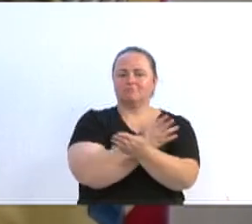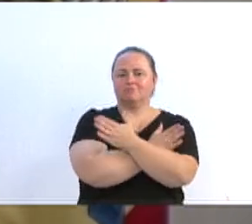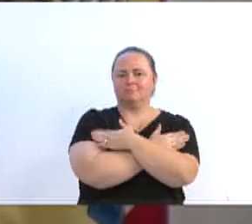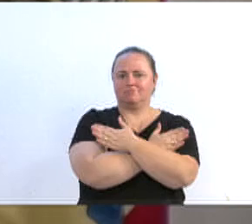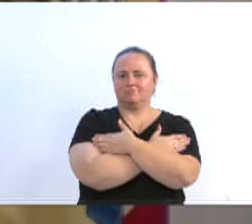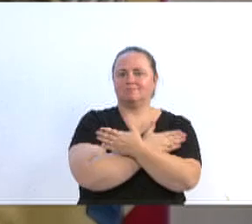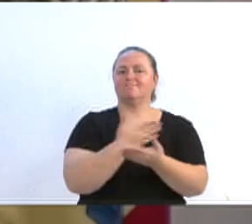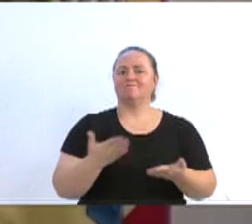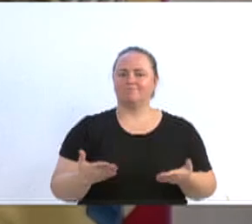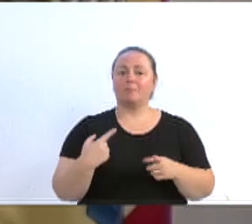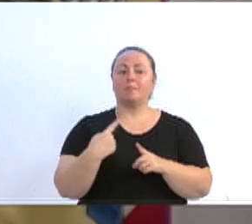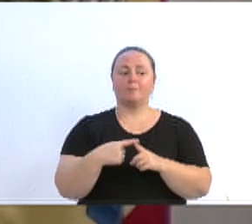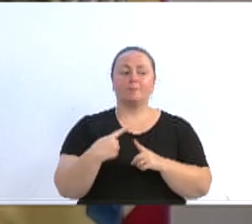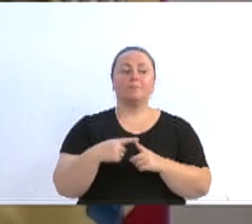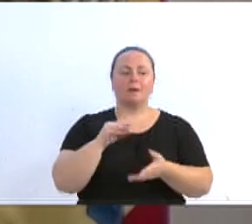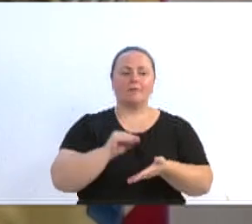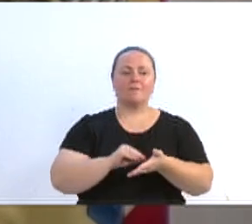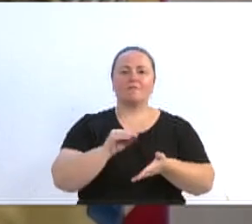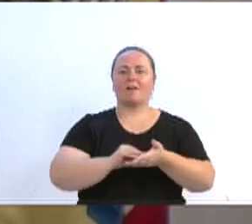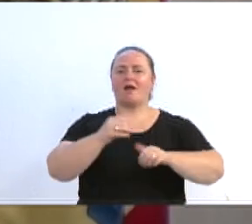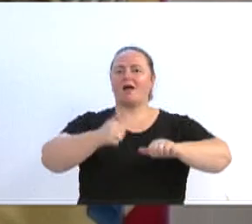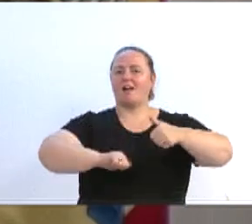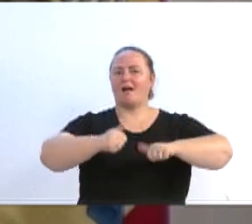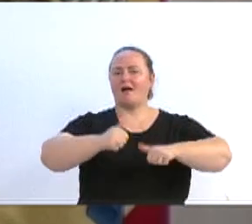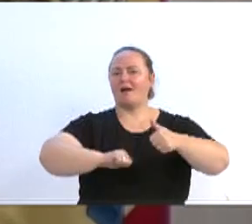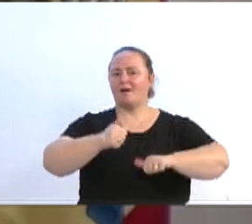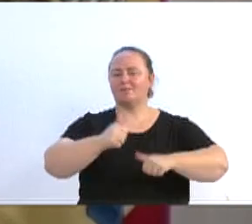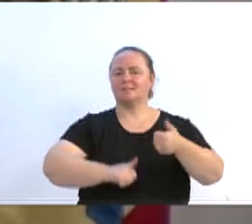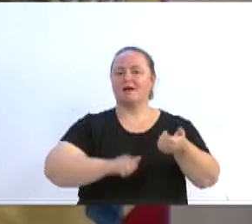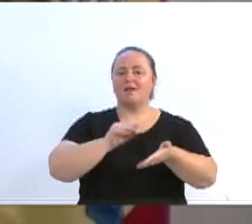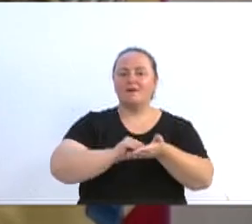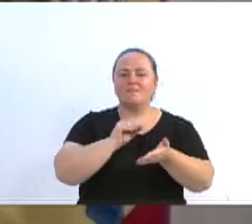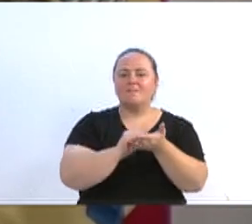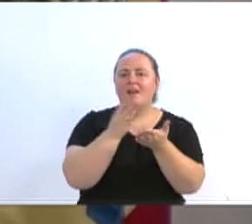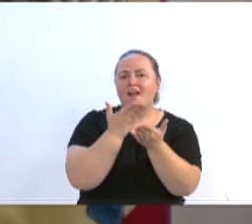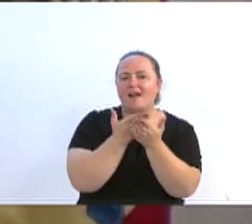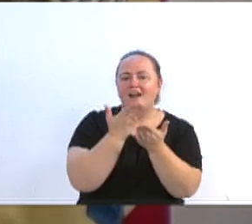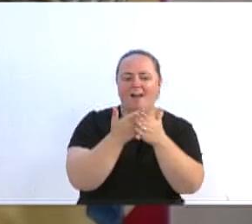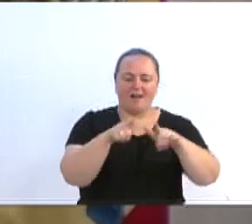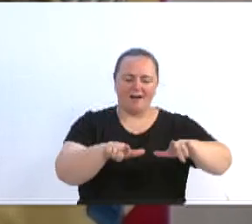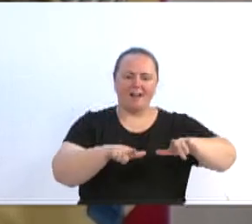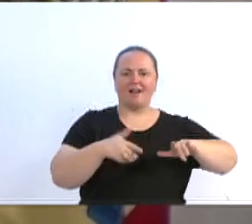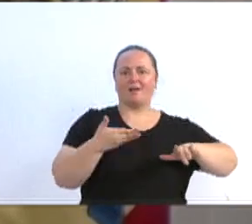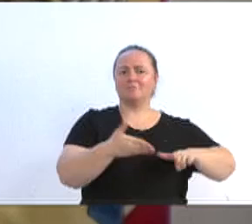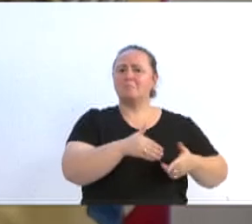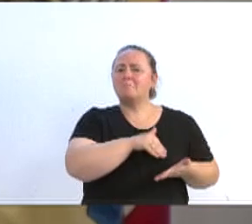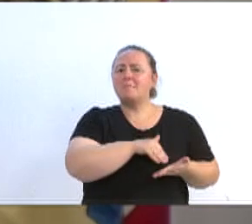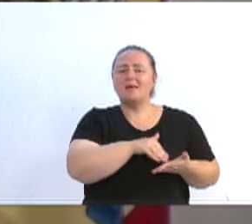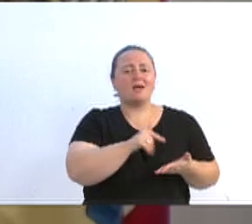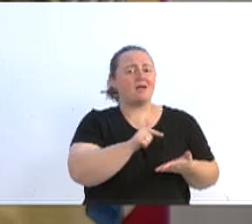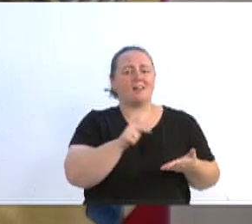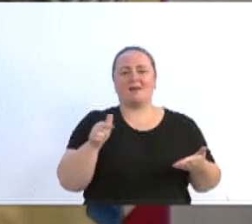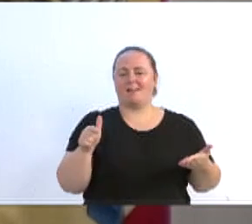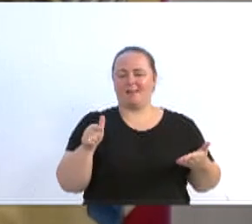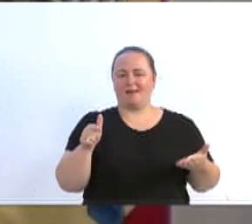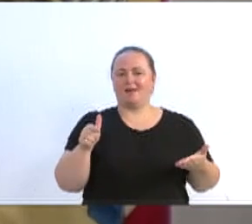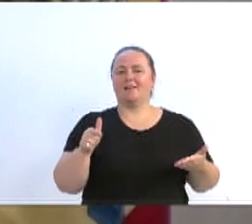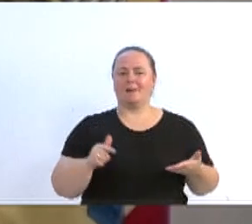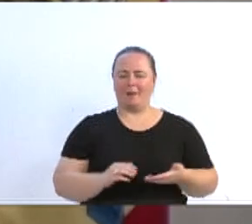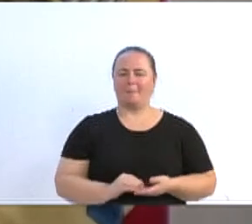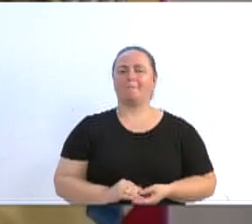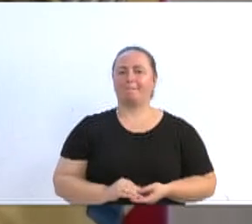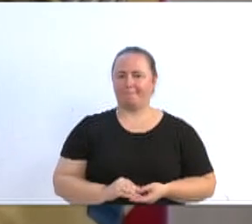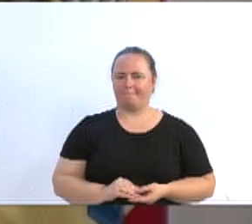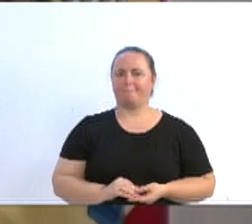porque não têm qualificação. Muitas vezes não têm o mínimo da qualificação. E é por isso que eu tenho defendido aqui